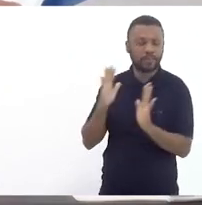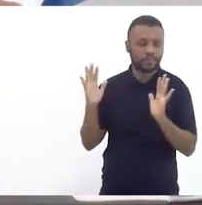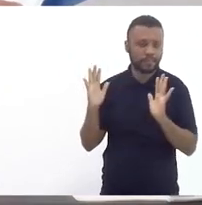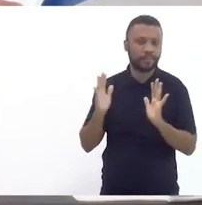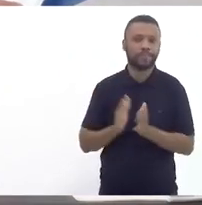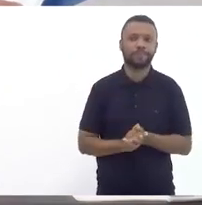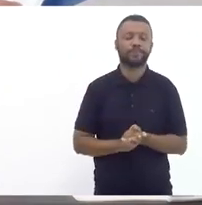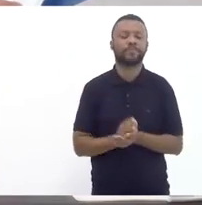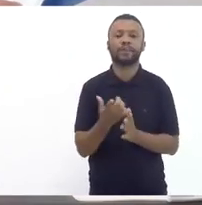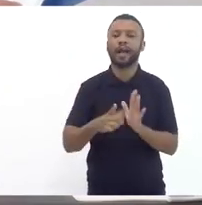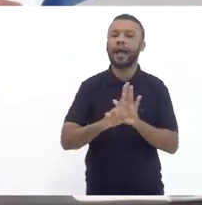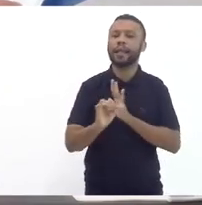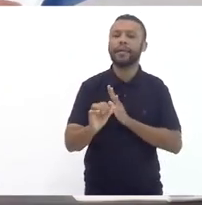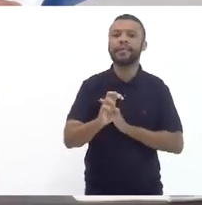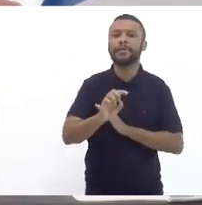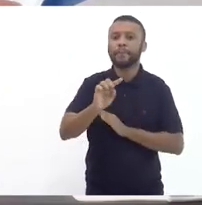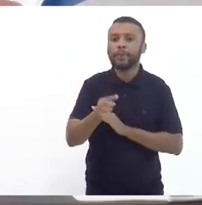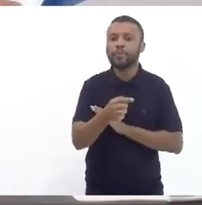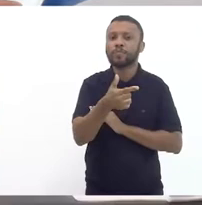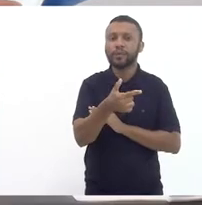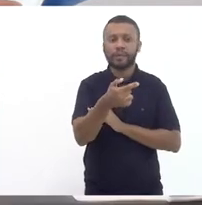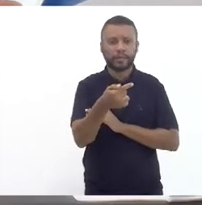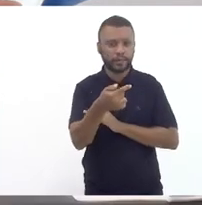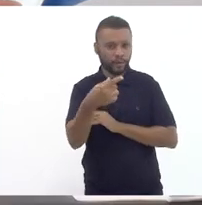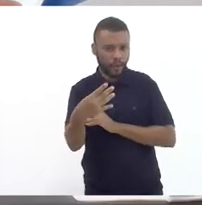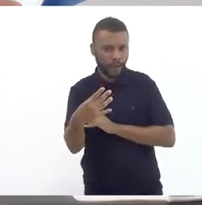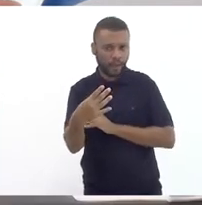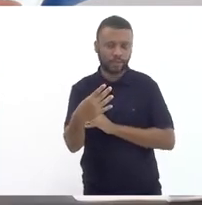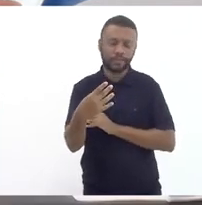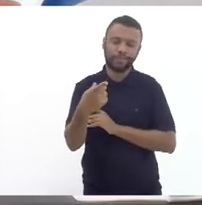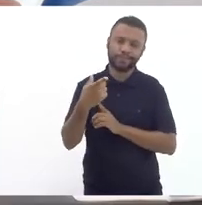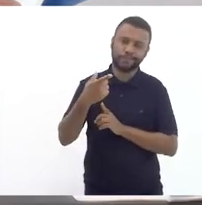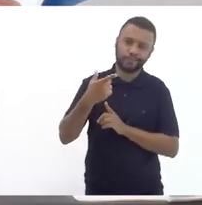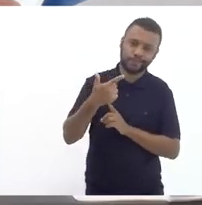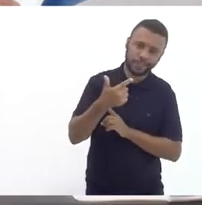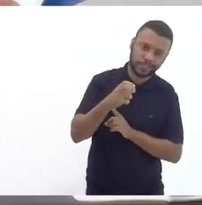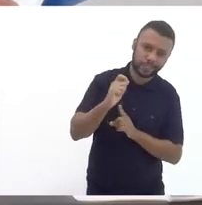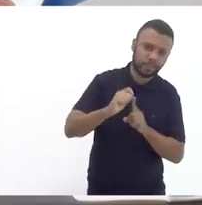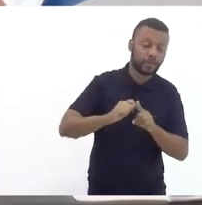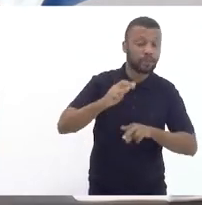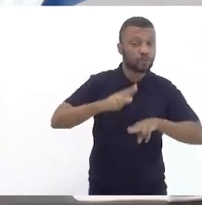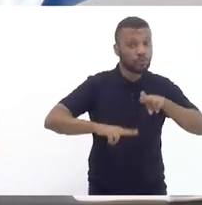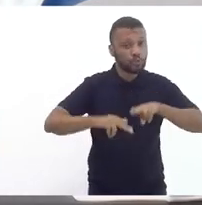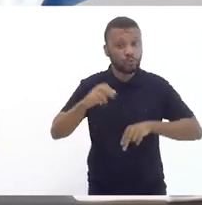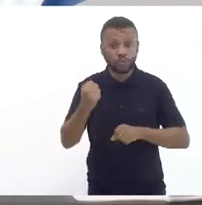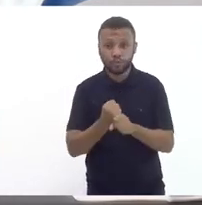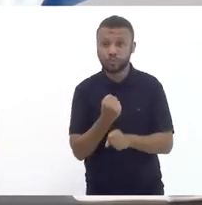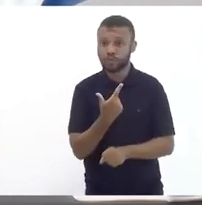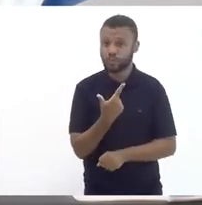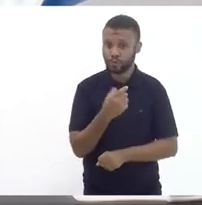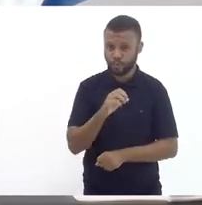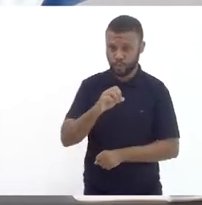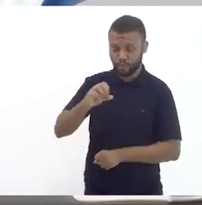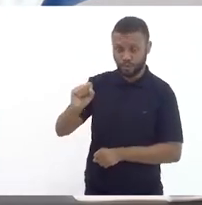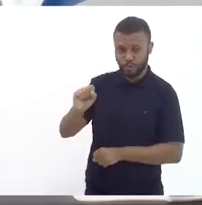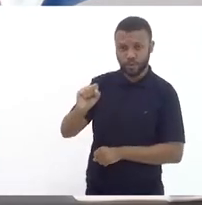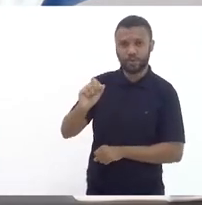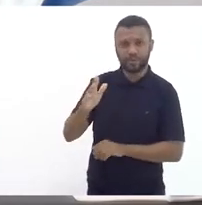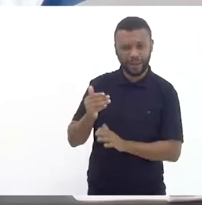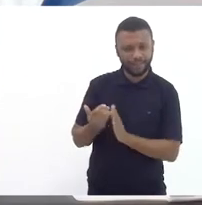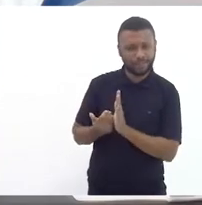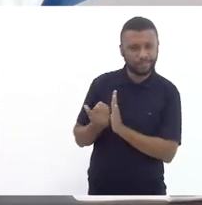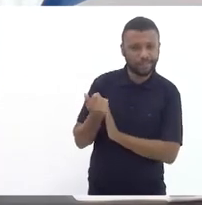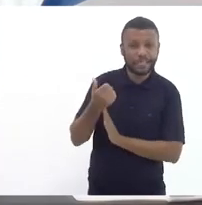A Lei 5.274, de 25 de junho de 2008, é uma lei que, portanto, está em vigor há